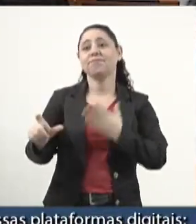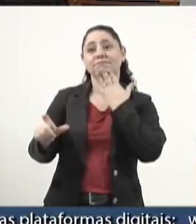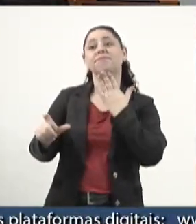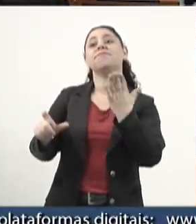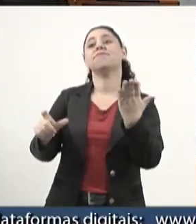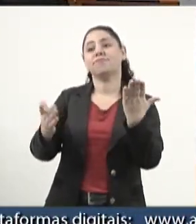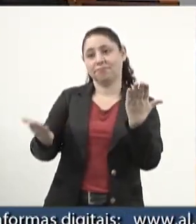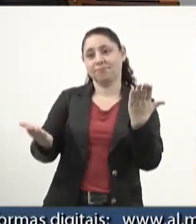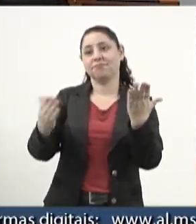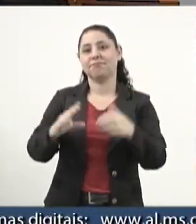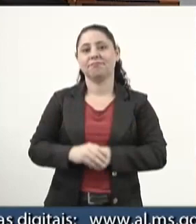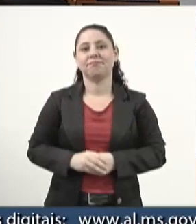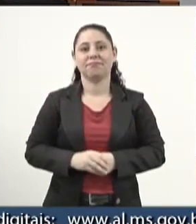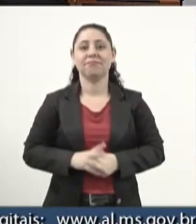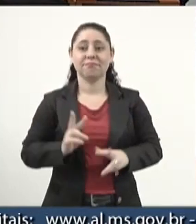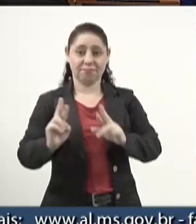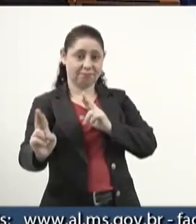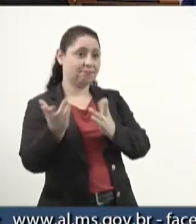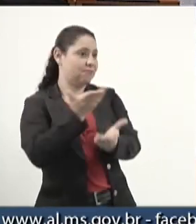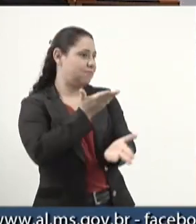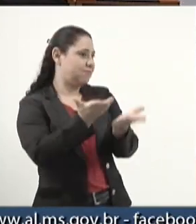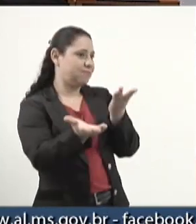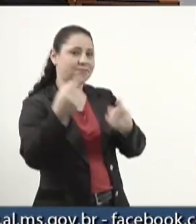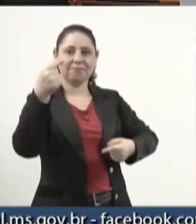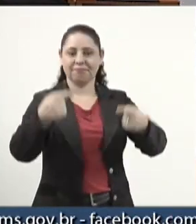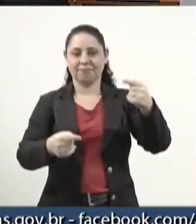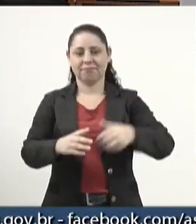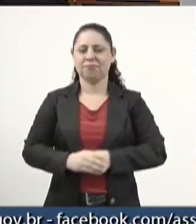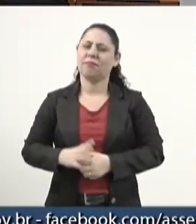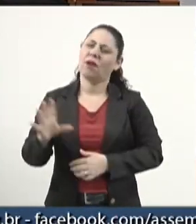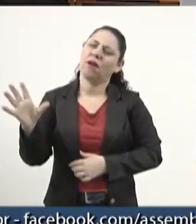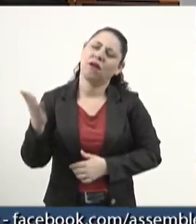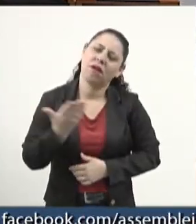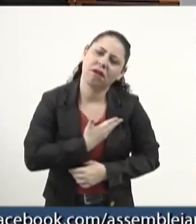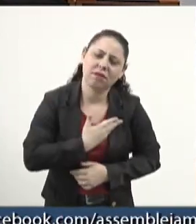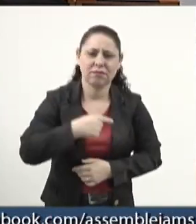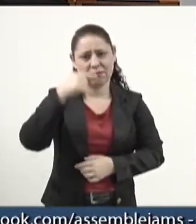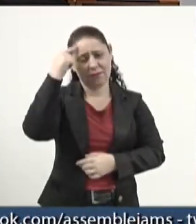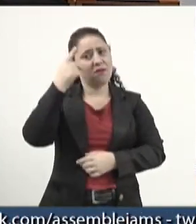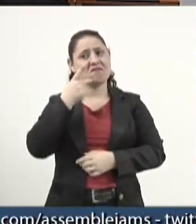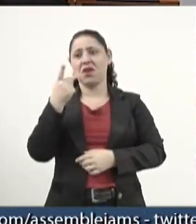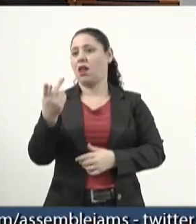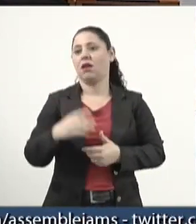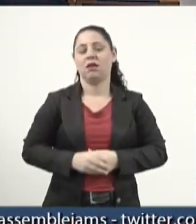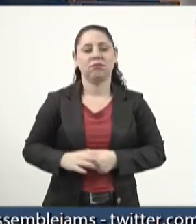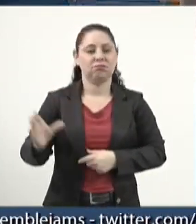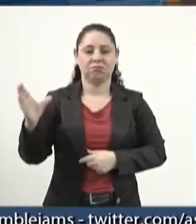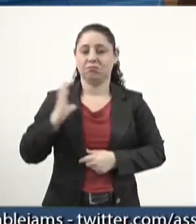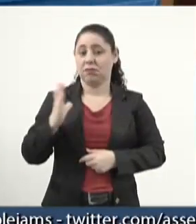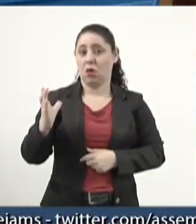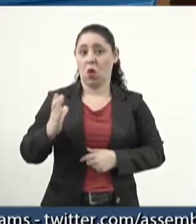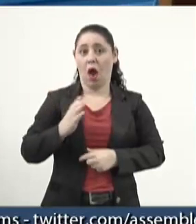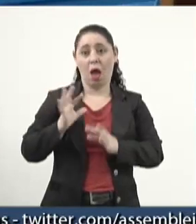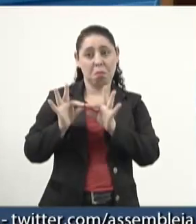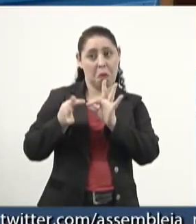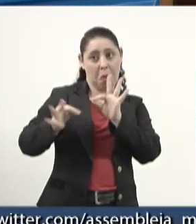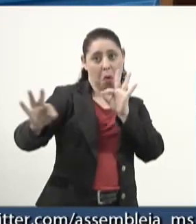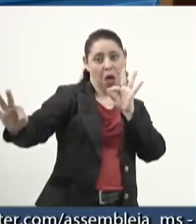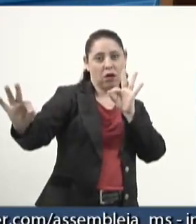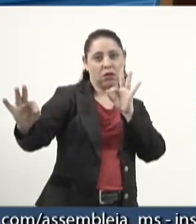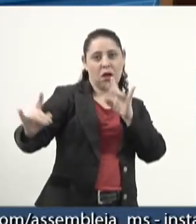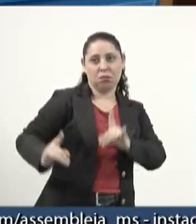Pela ordem, eu vou ficar mediando o debate aqui. Meu querido Zé Teixeira não contou que os ricos moram bem longe e